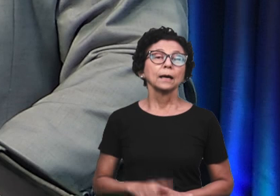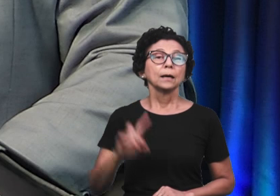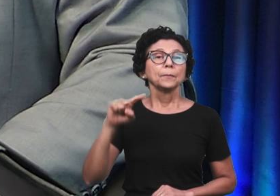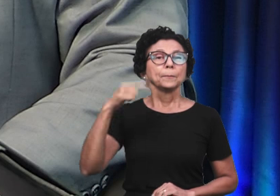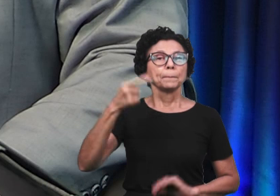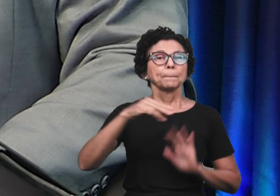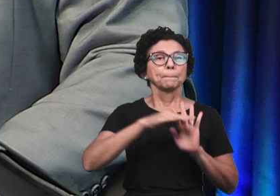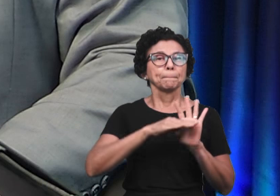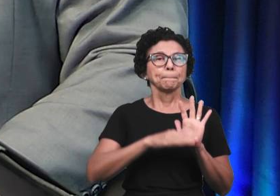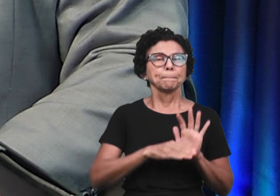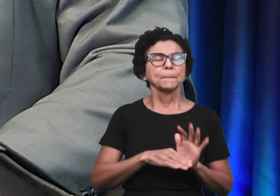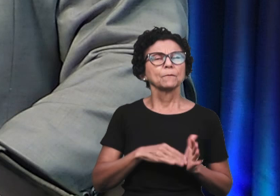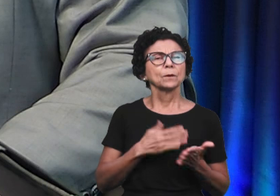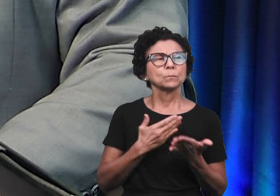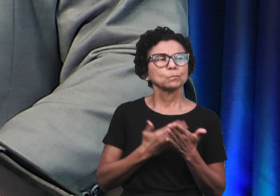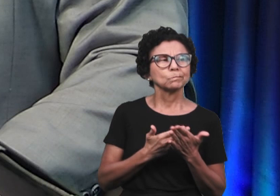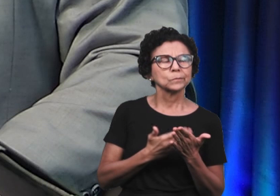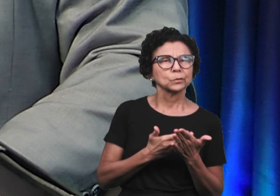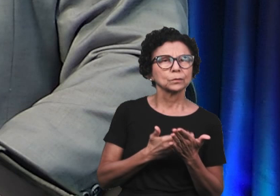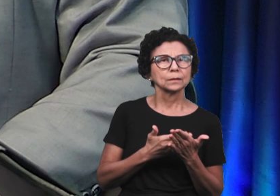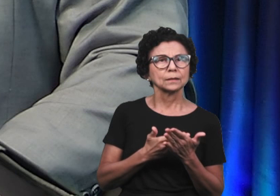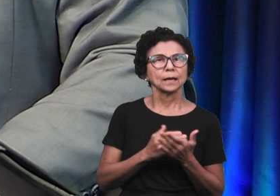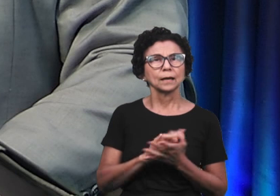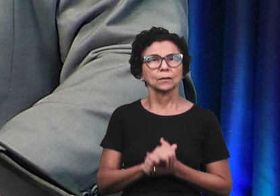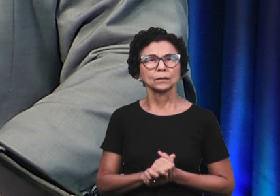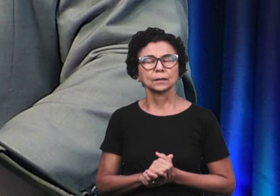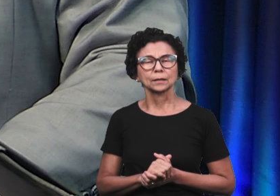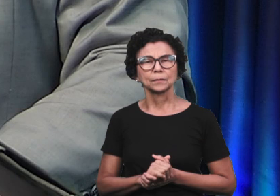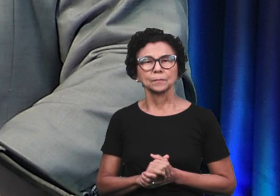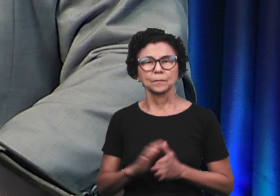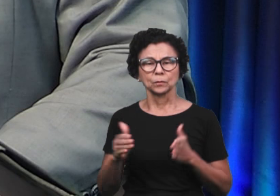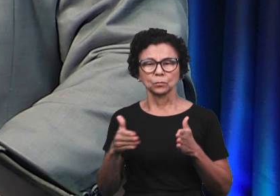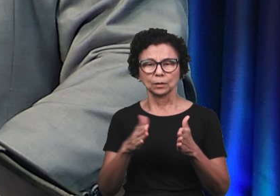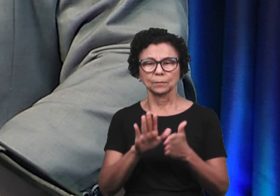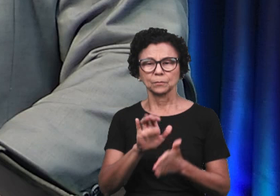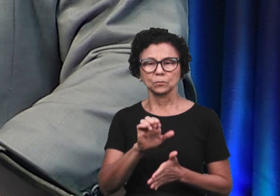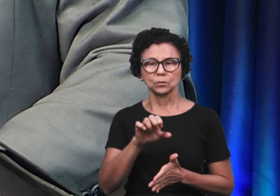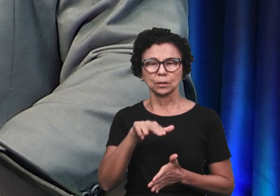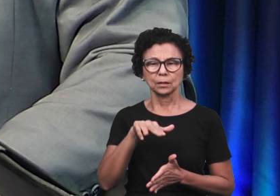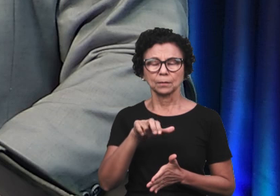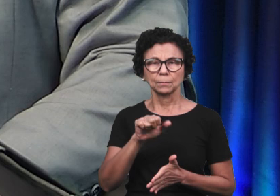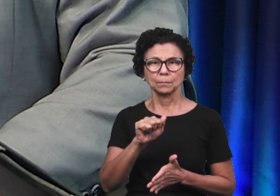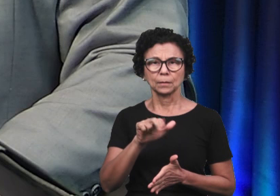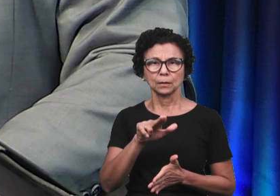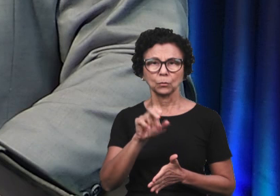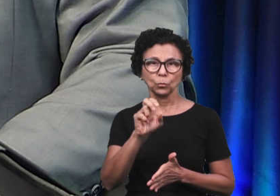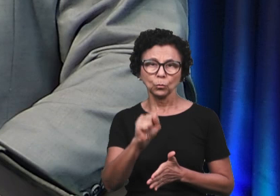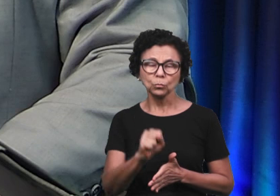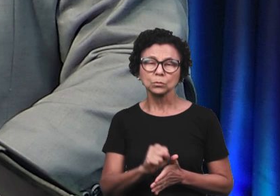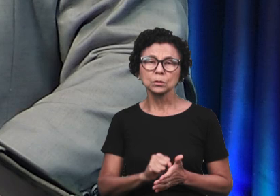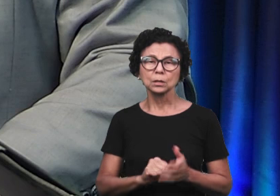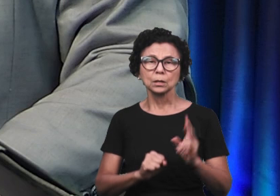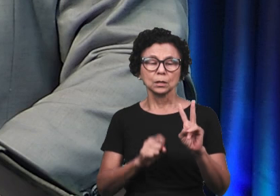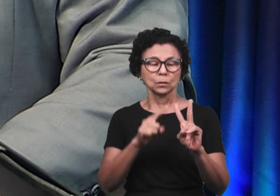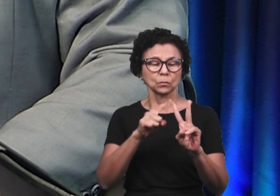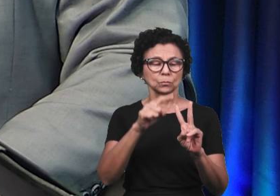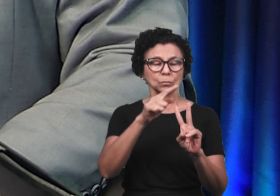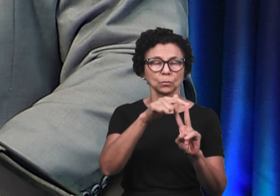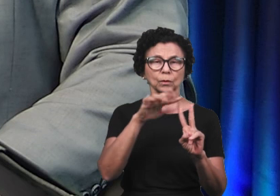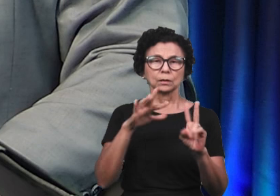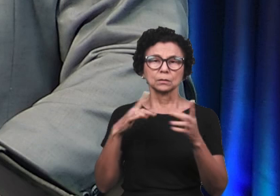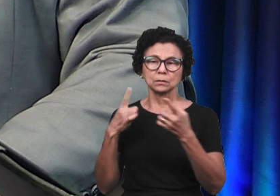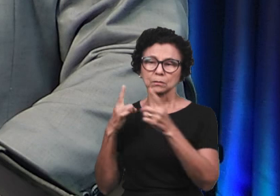episódio, nós vamos estudar os dois discípulos no caminho de Emaús, né? que mostra Jesus se